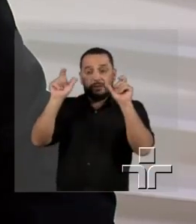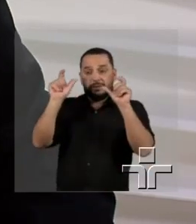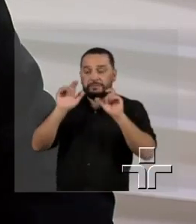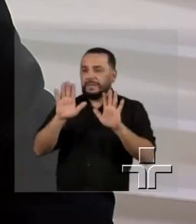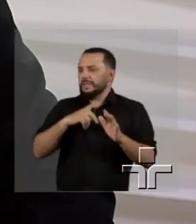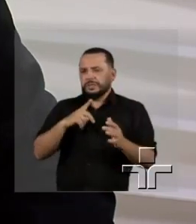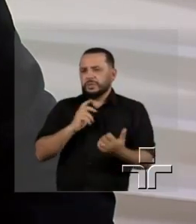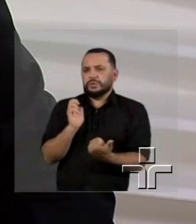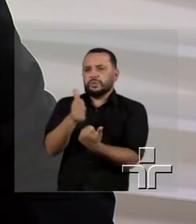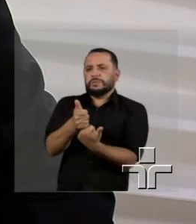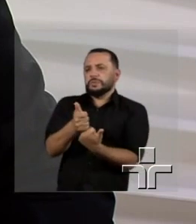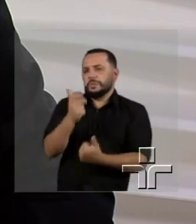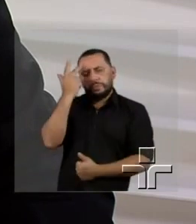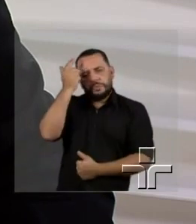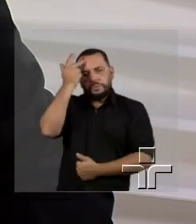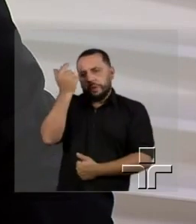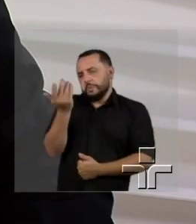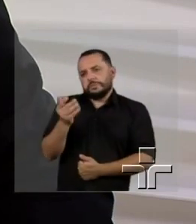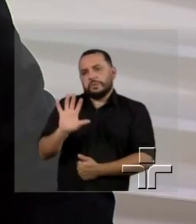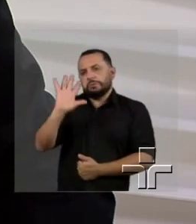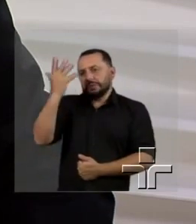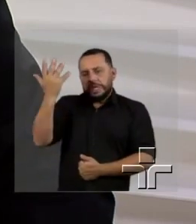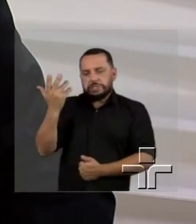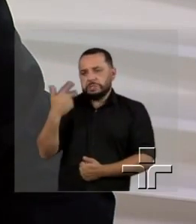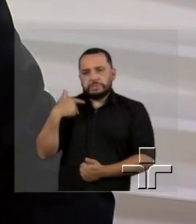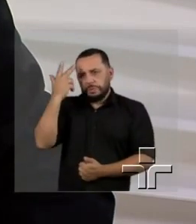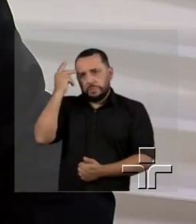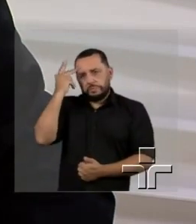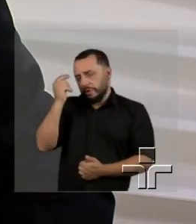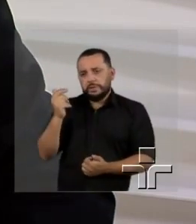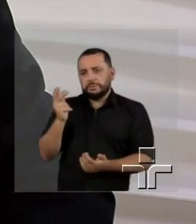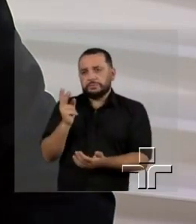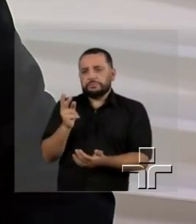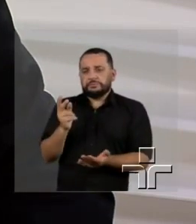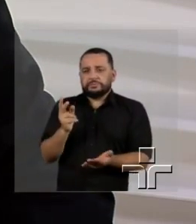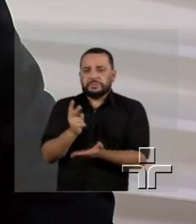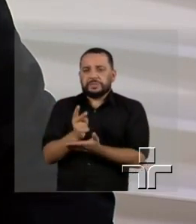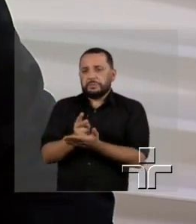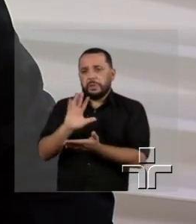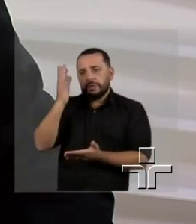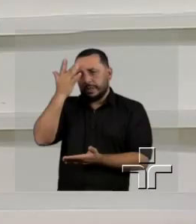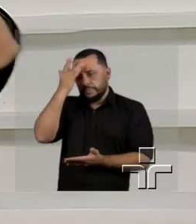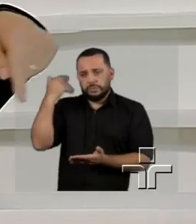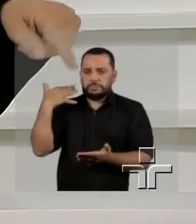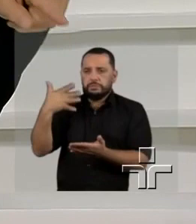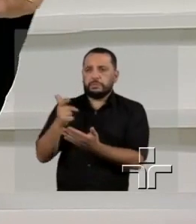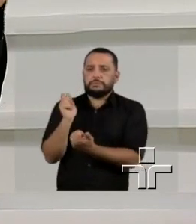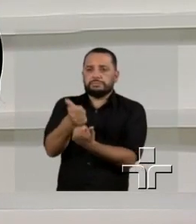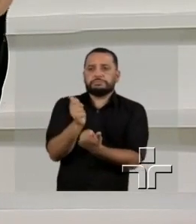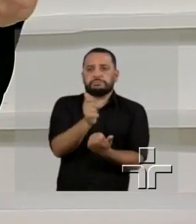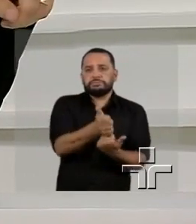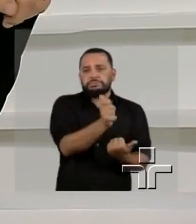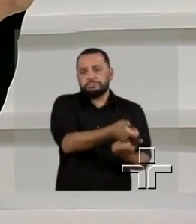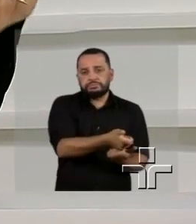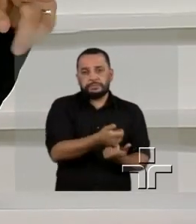saída do governo foi no dia 13, se não me engano, 13 de junho.